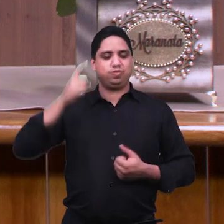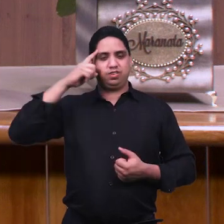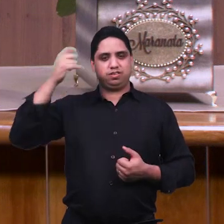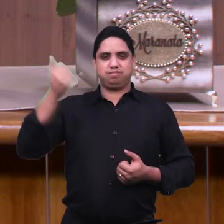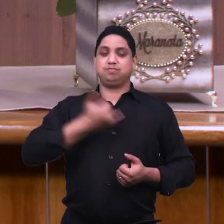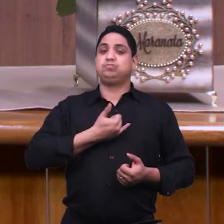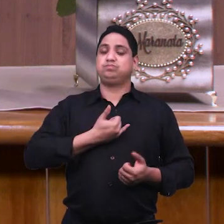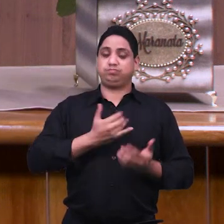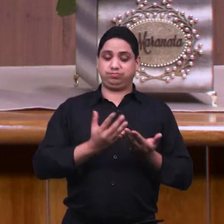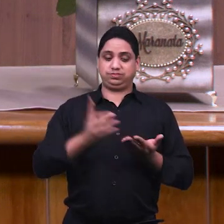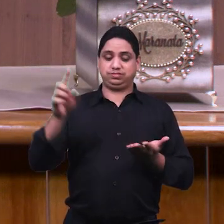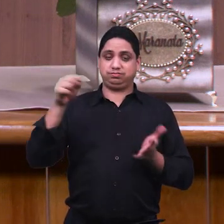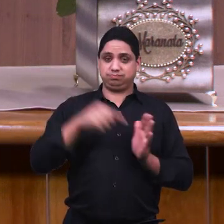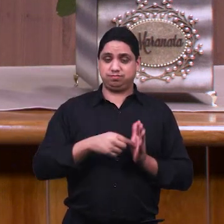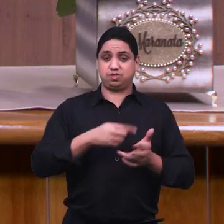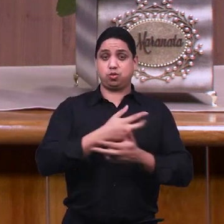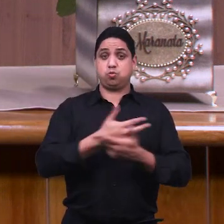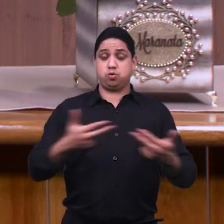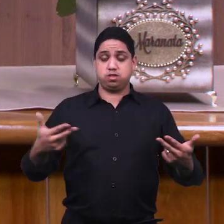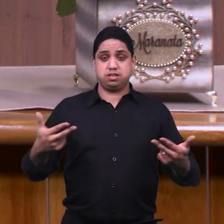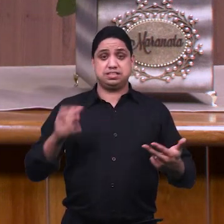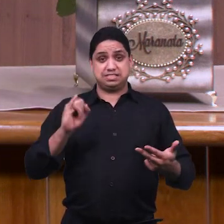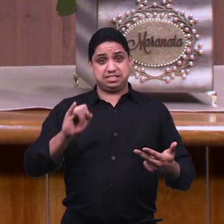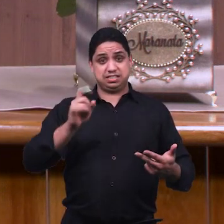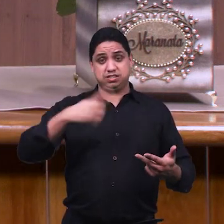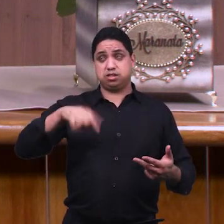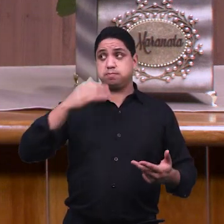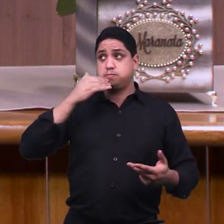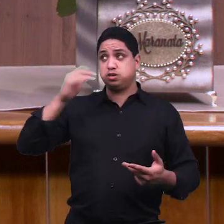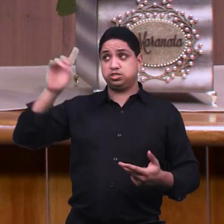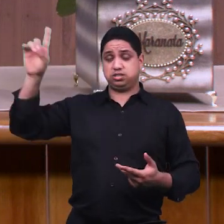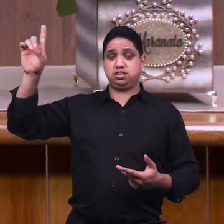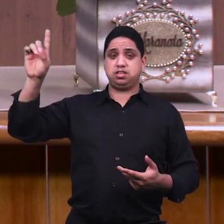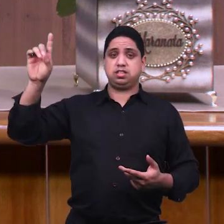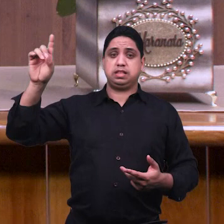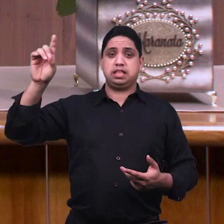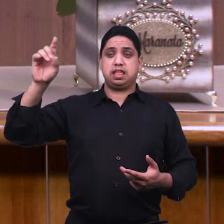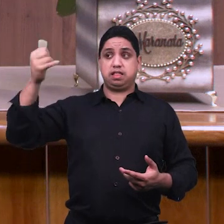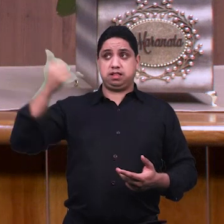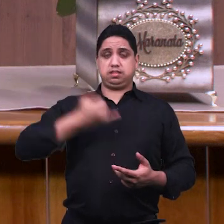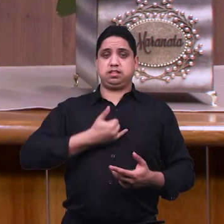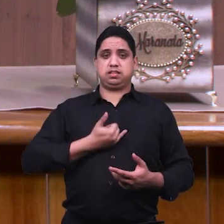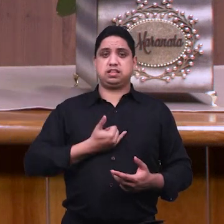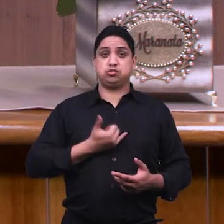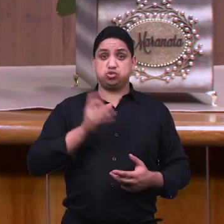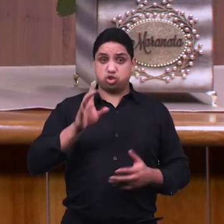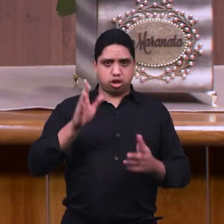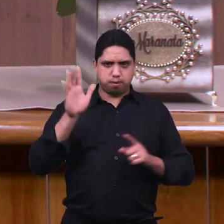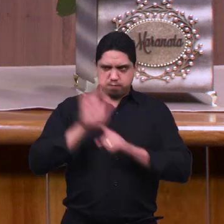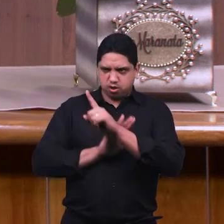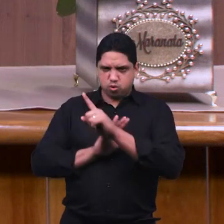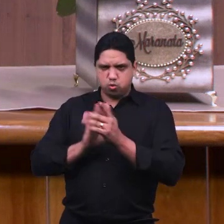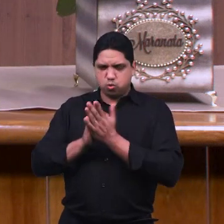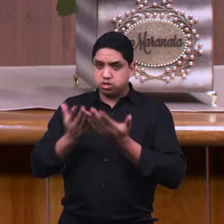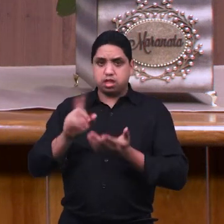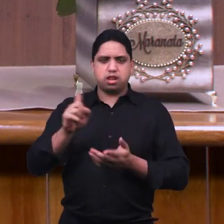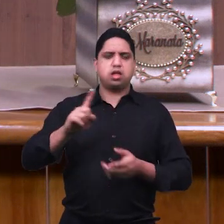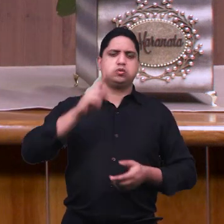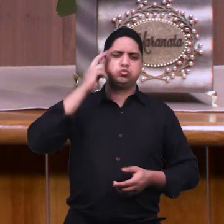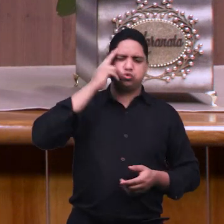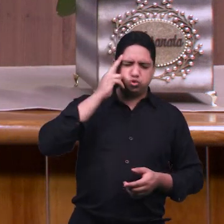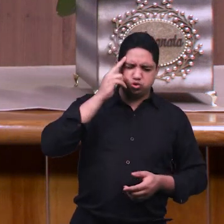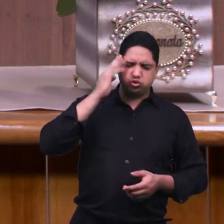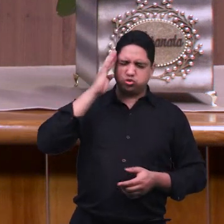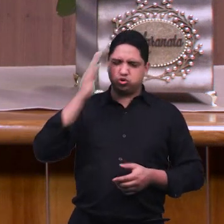palavra. Muitas coisas, se nós buscarmos a direção de Deus, Ele fala. Ele não fala não só na consulta à palavra, Ele fala nos